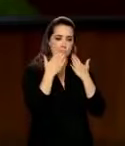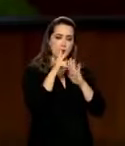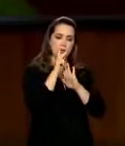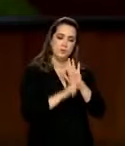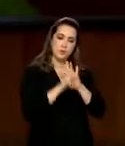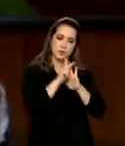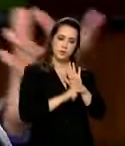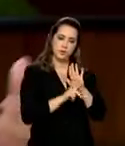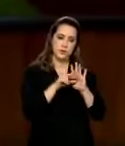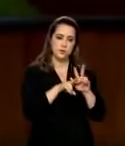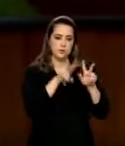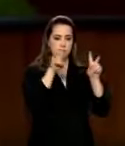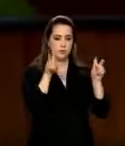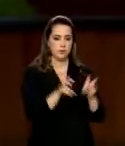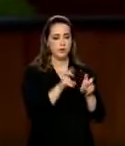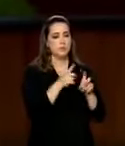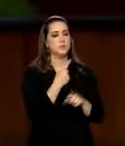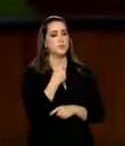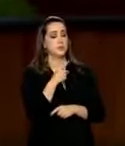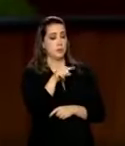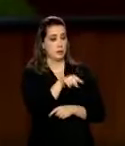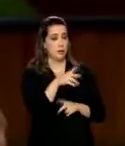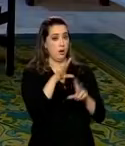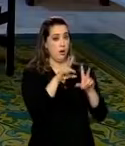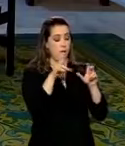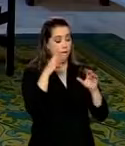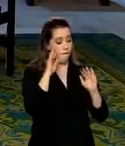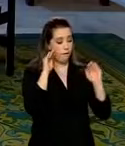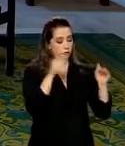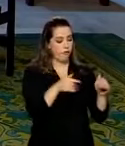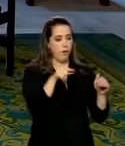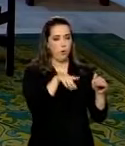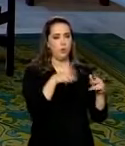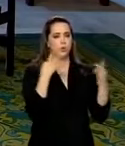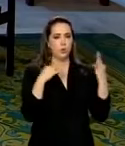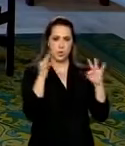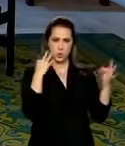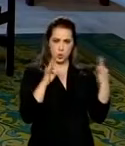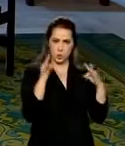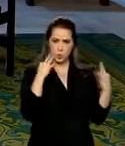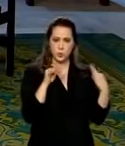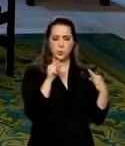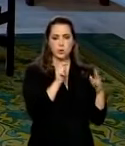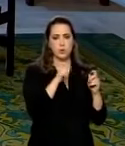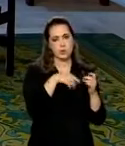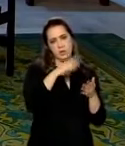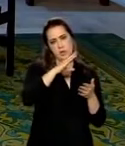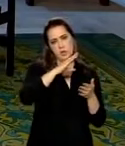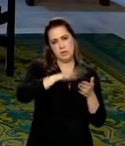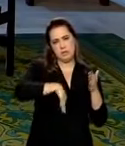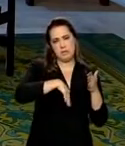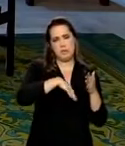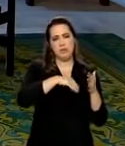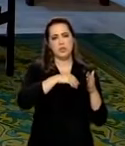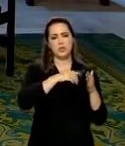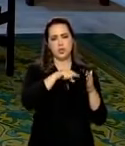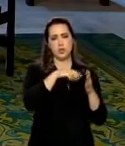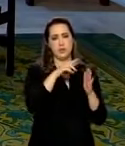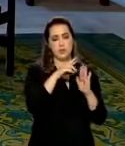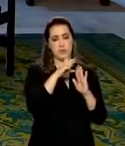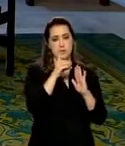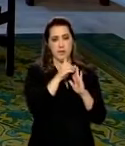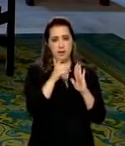projeto considerando a região de interesse turístico e revogando esse decreto presidencial, se não me engano, é de 88.